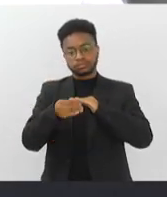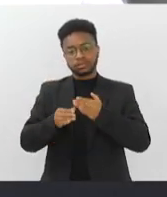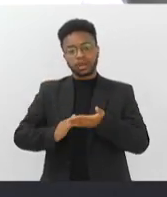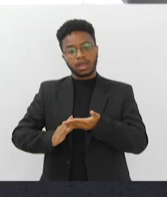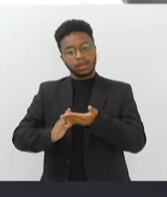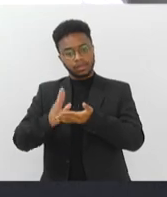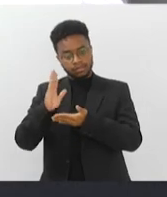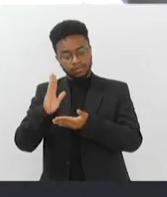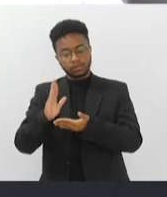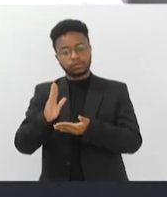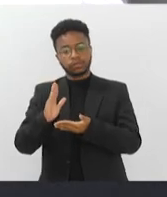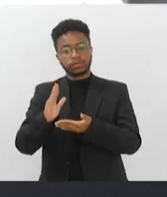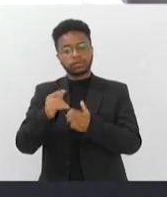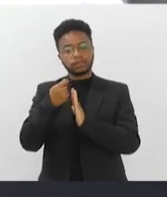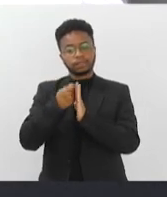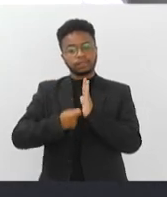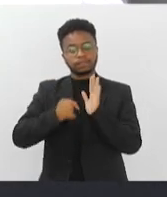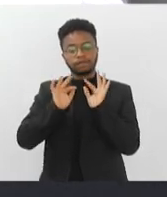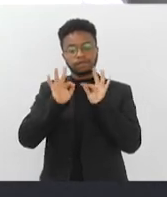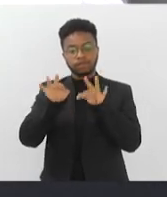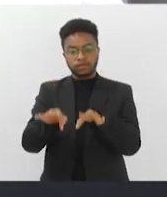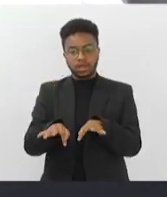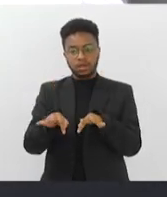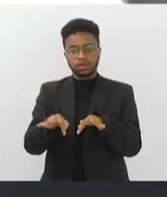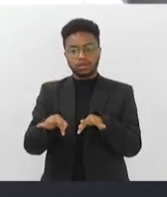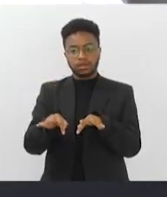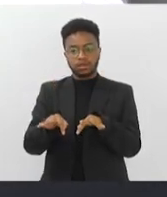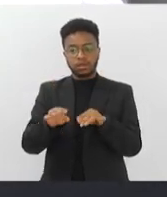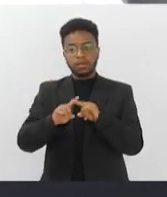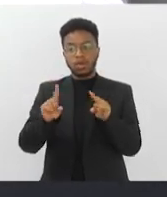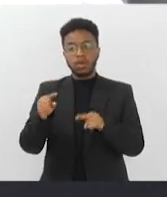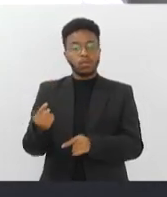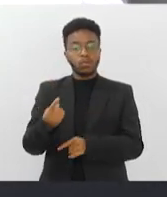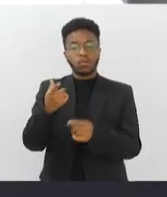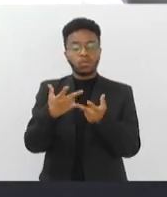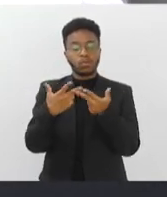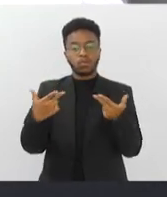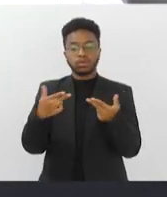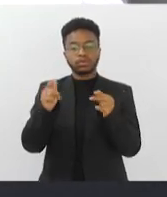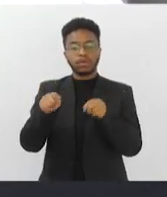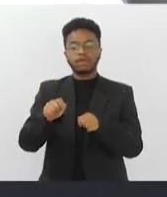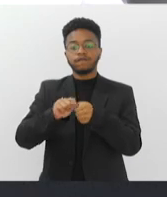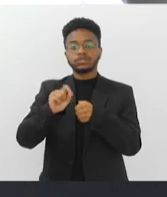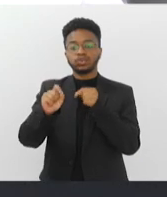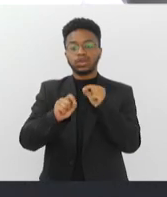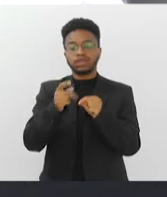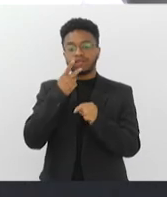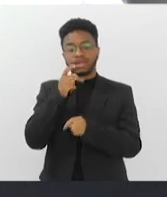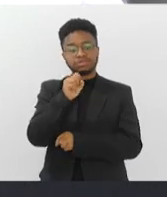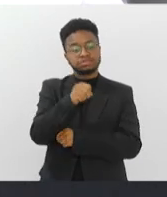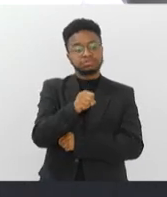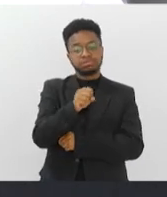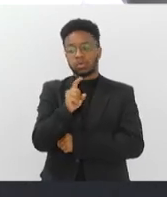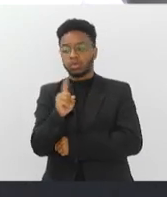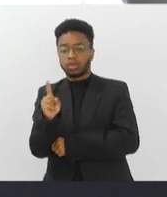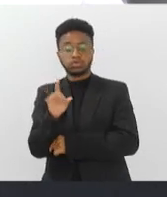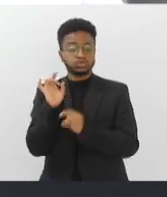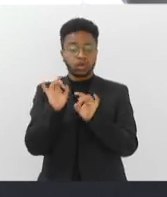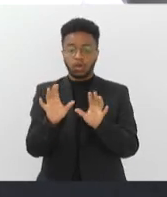com substitutivo, em redação final. As únicas coisas que o deputado pode fazer é dizer sim ou não, mais